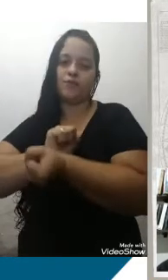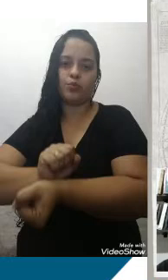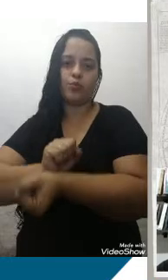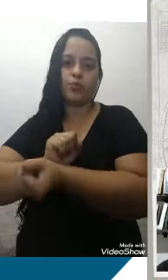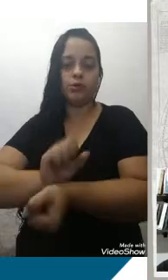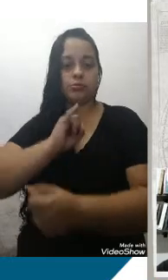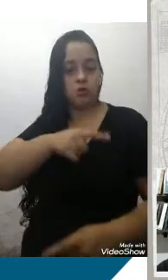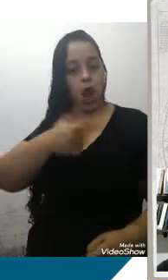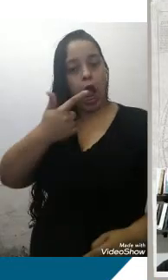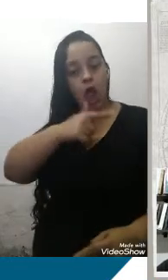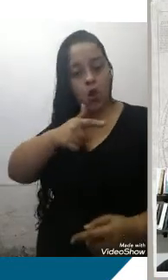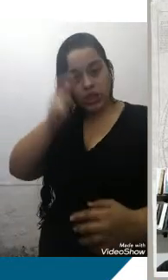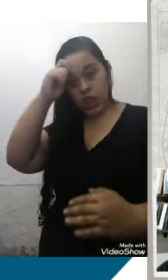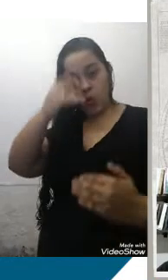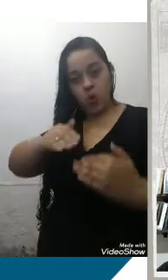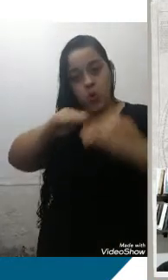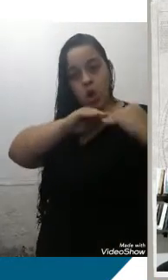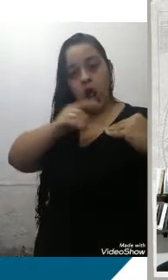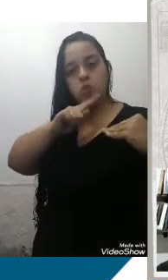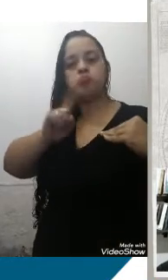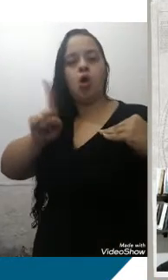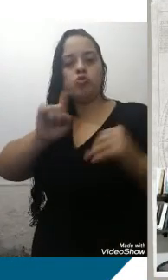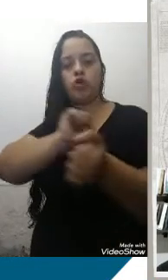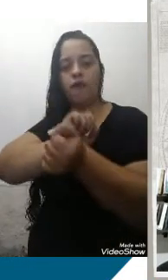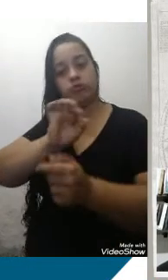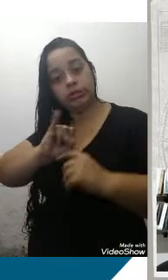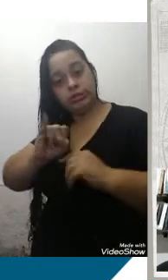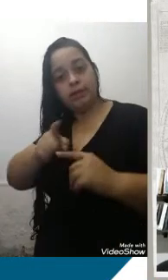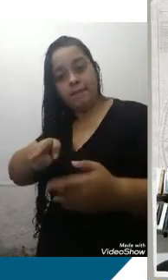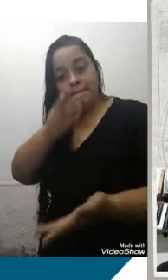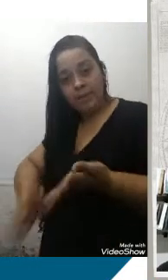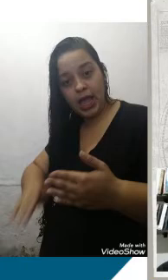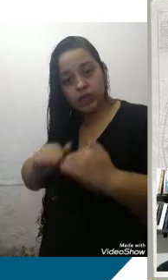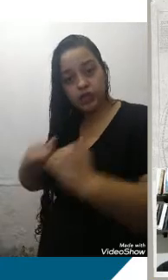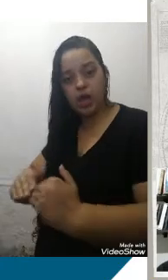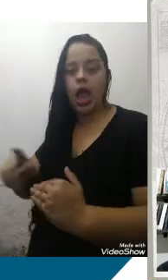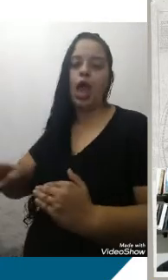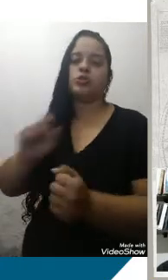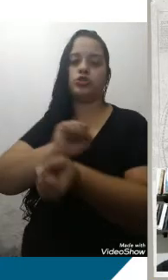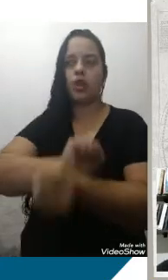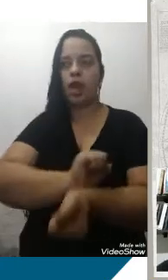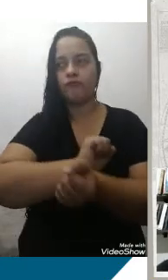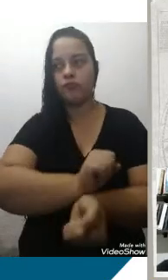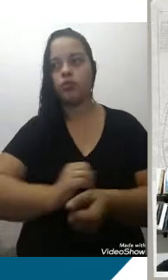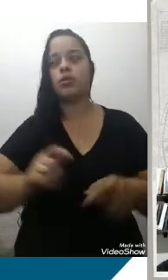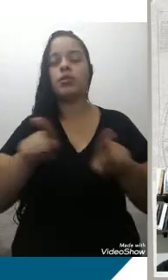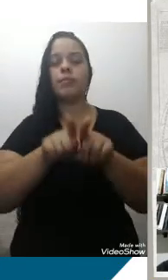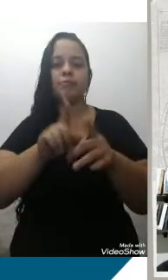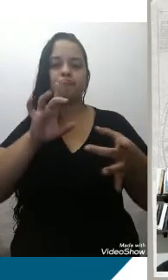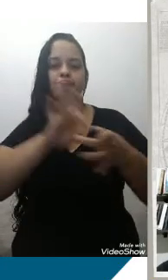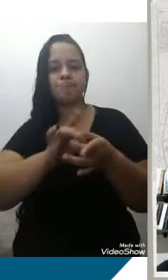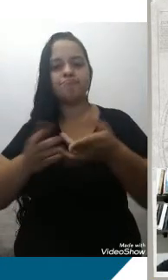contra os inimigos deles, né? Aliás, aliados dos europeus, como os congoleses, que nesse processo de